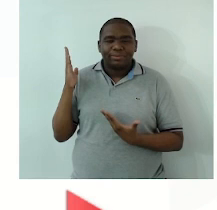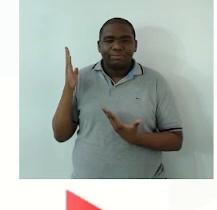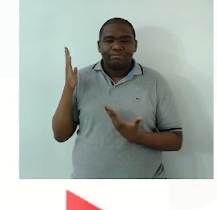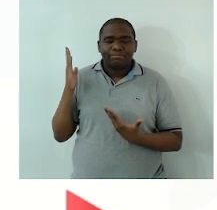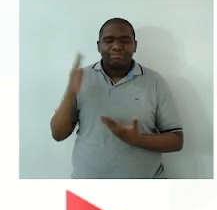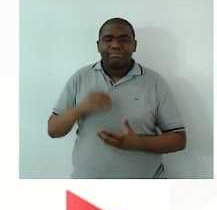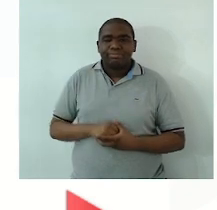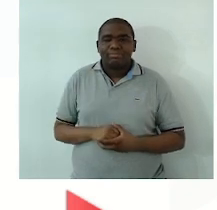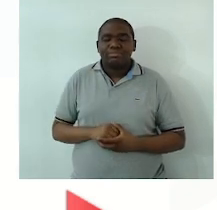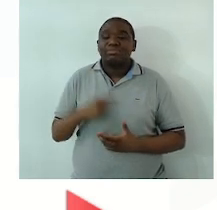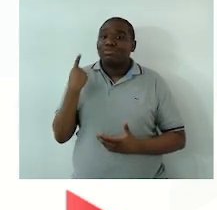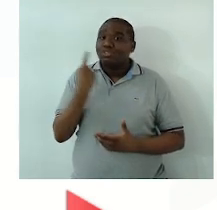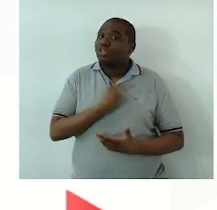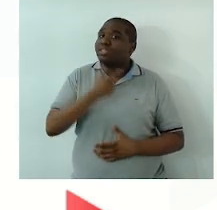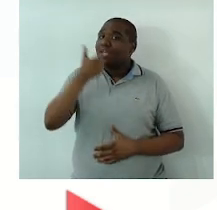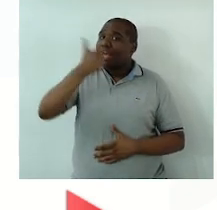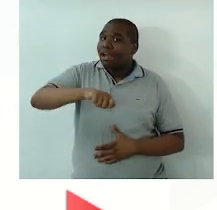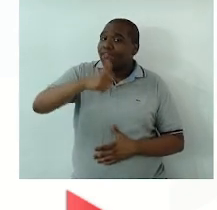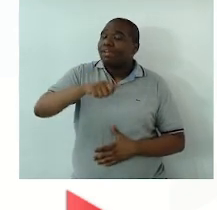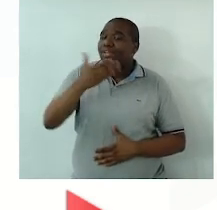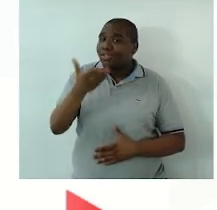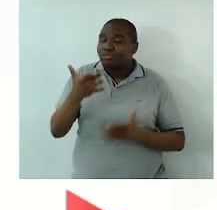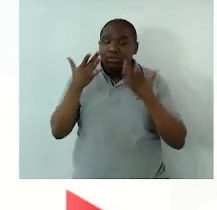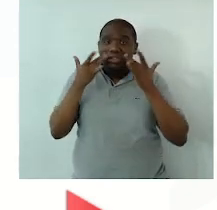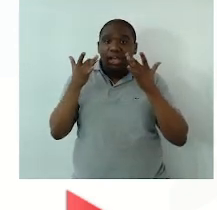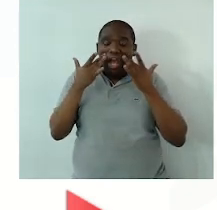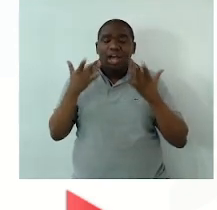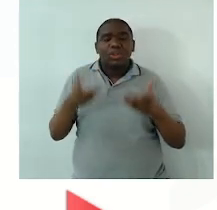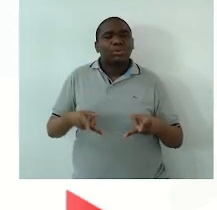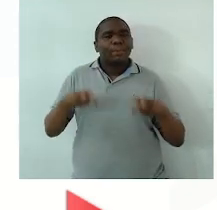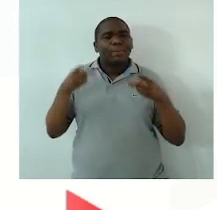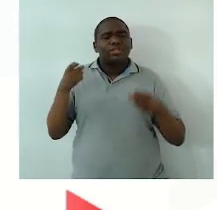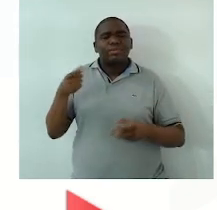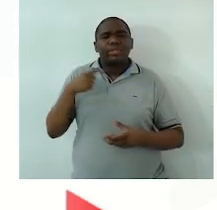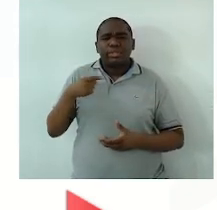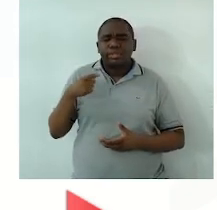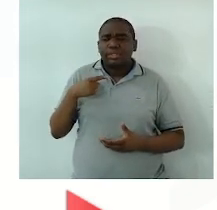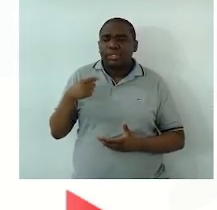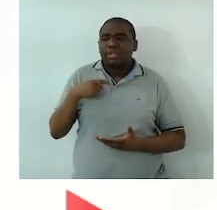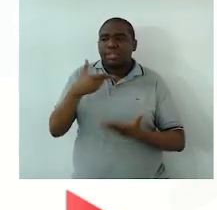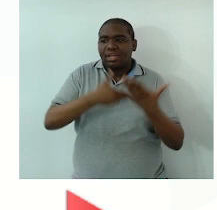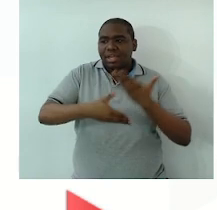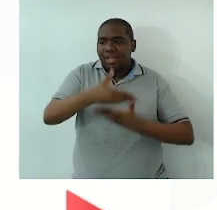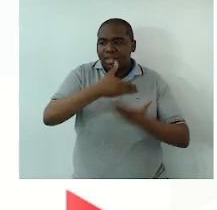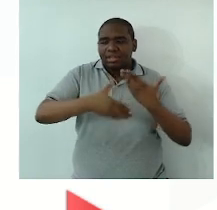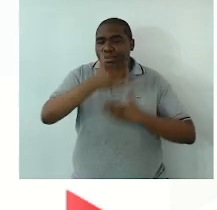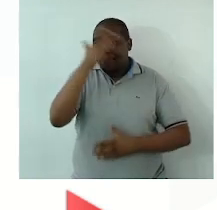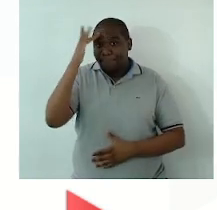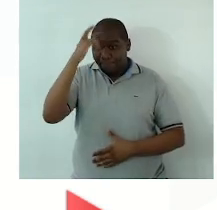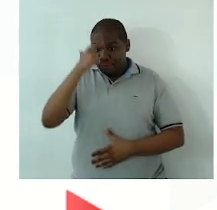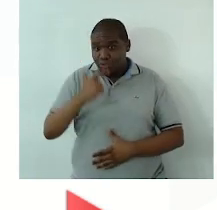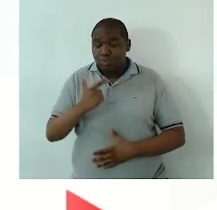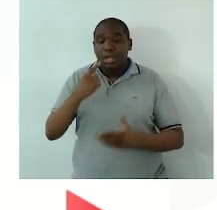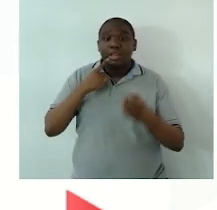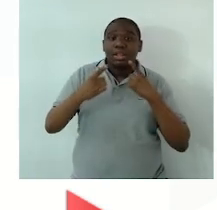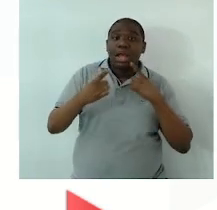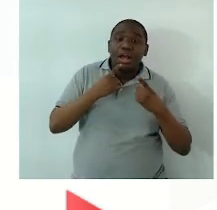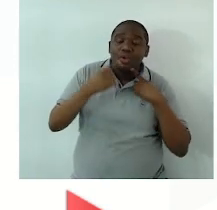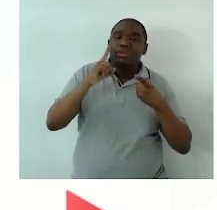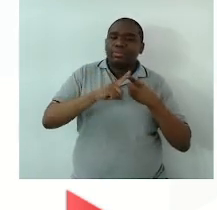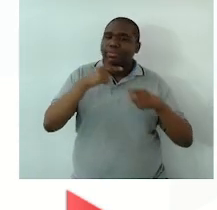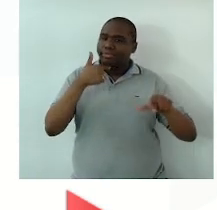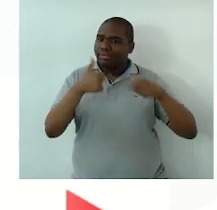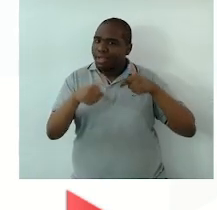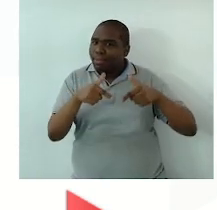analisar as tragédias do teatro, o filósofo definiu uma relação entre o personagem, o diálogo e a ação.